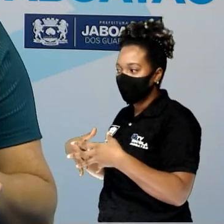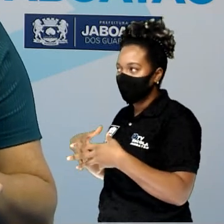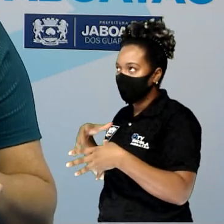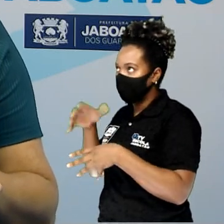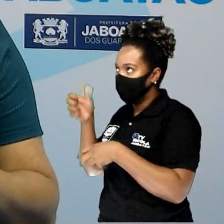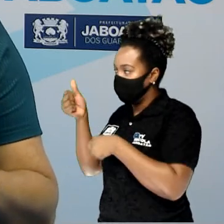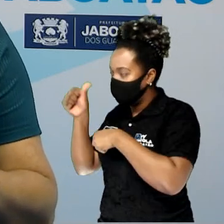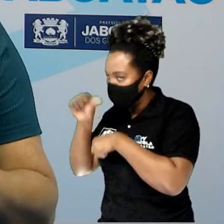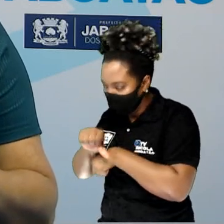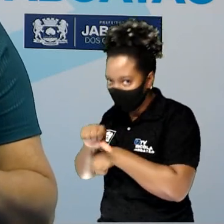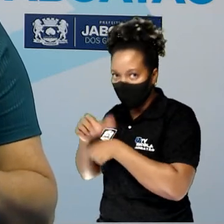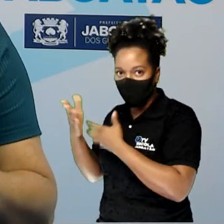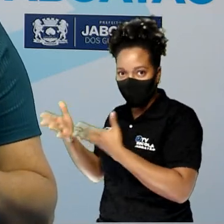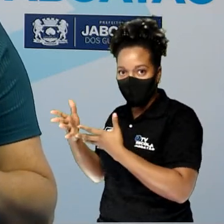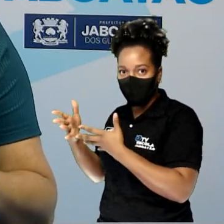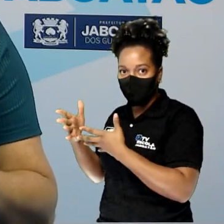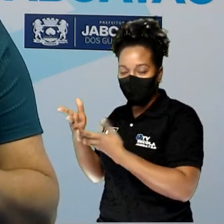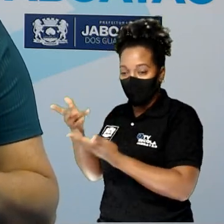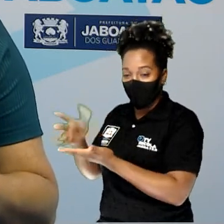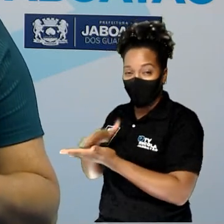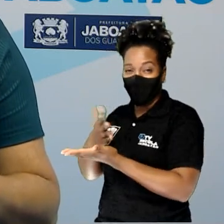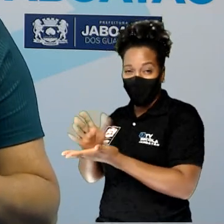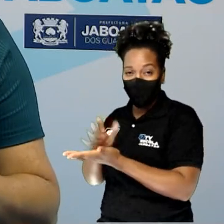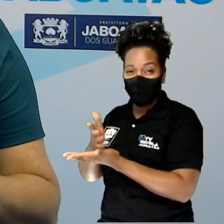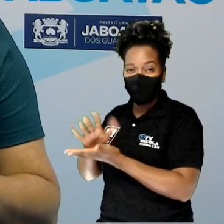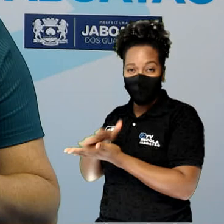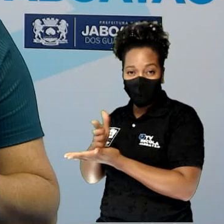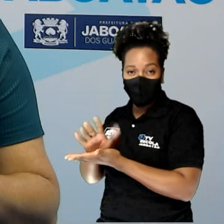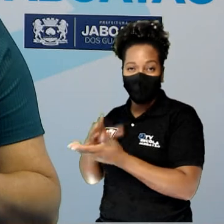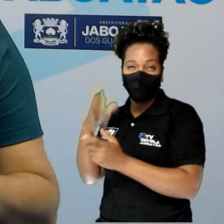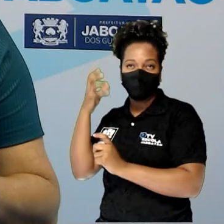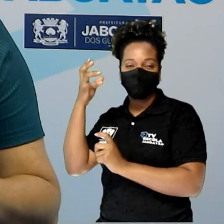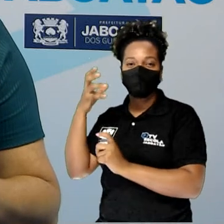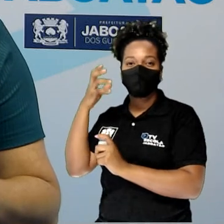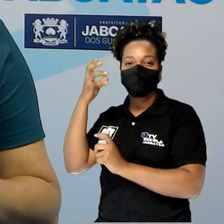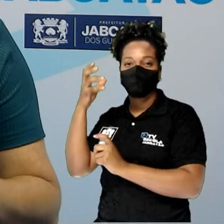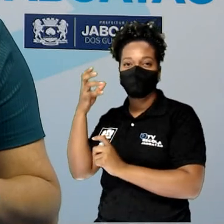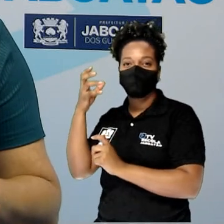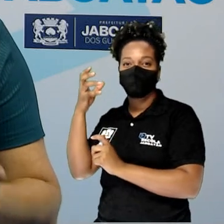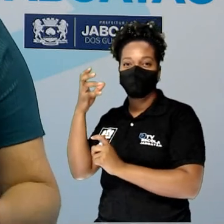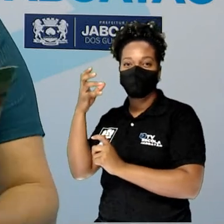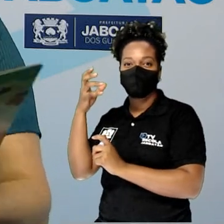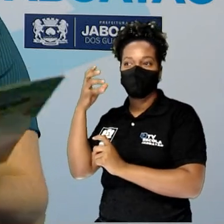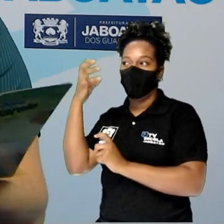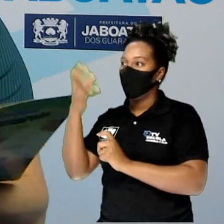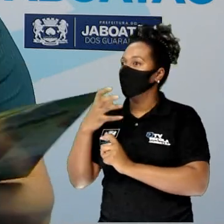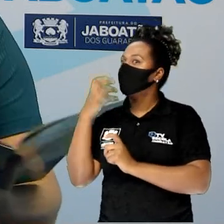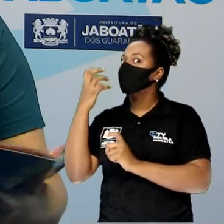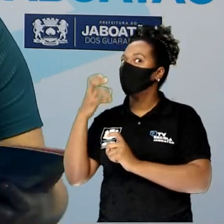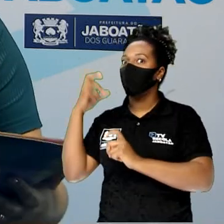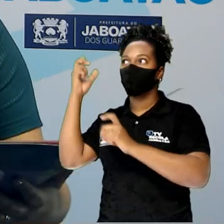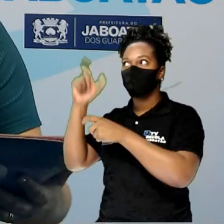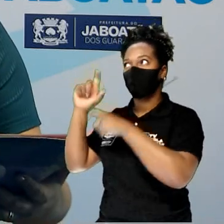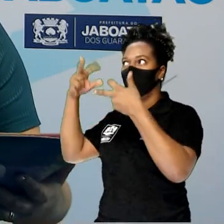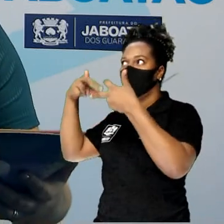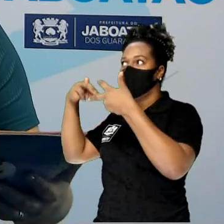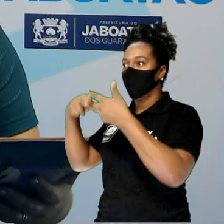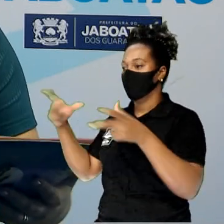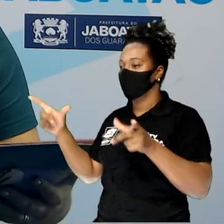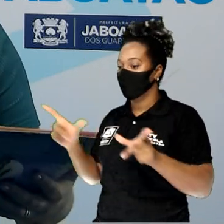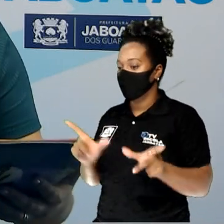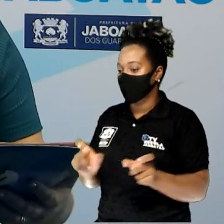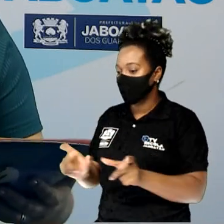ela só, fez logo uma embolada e para complicar, cantou bem alto a bruxa danada.